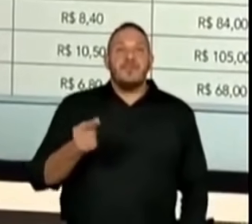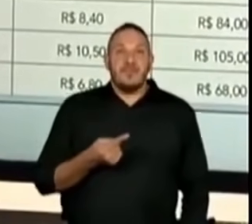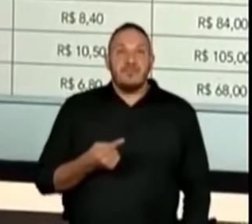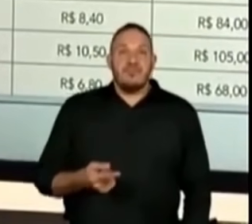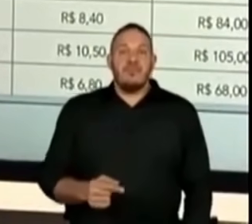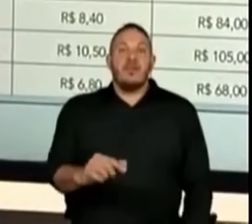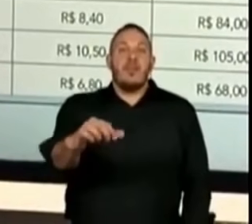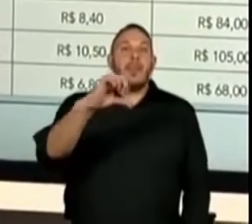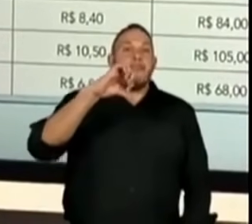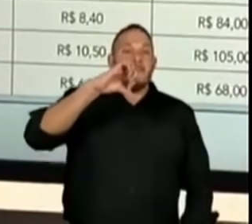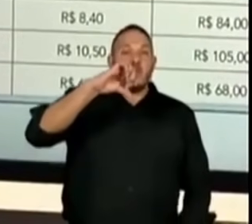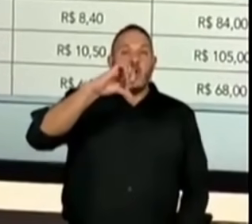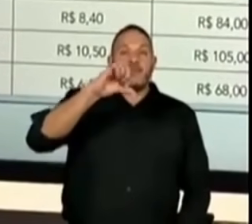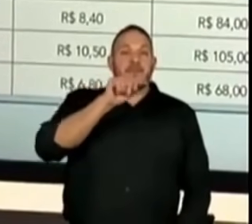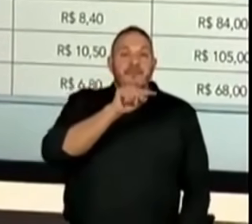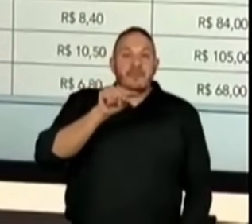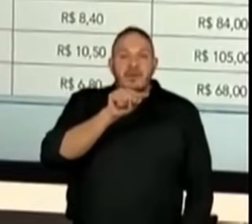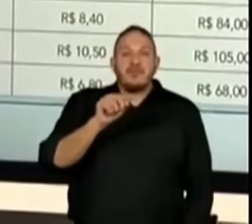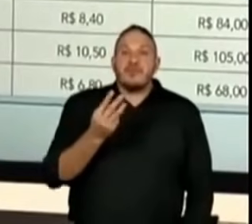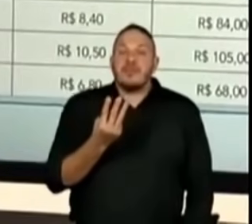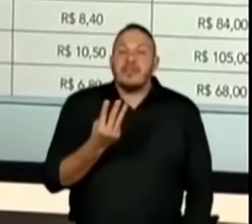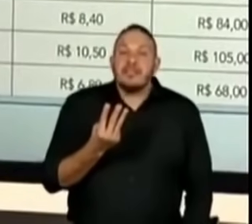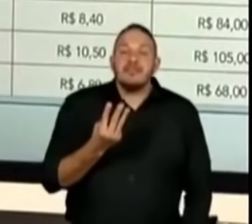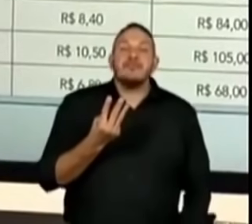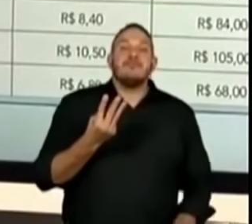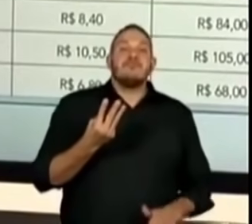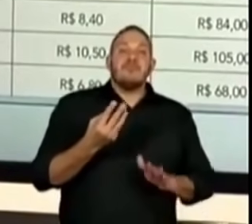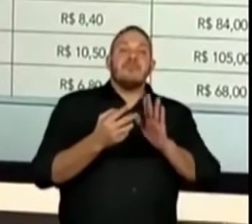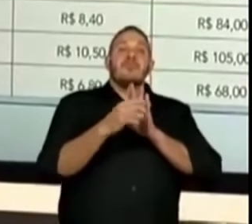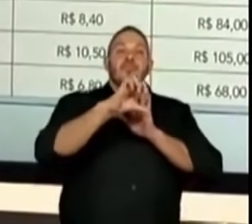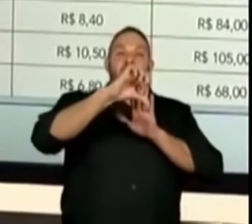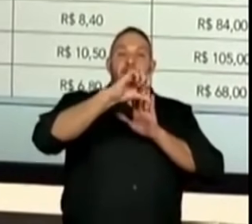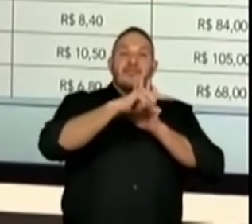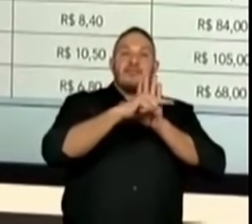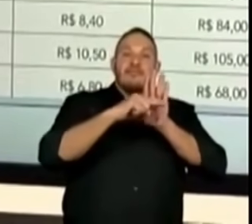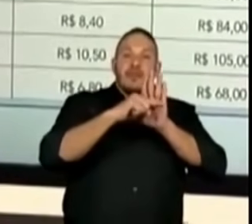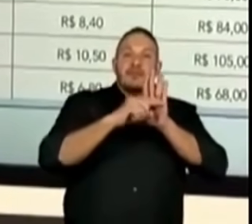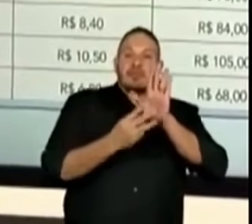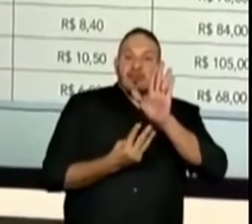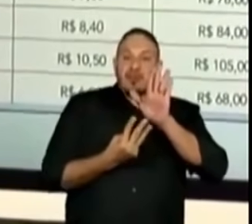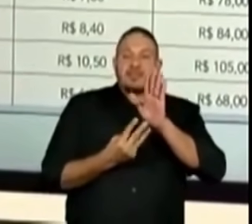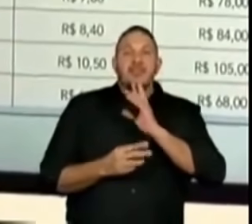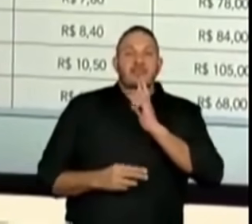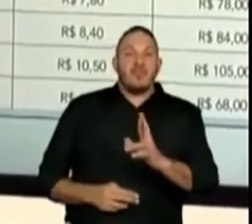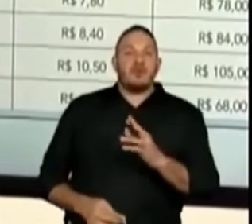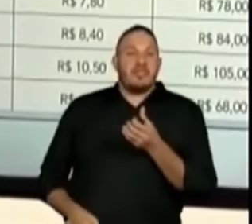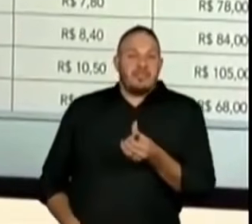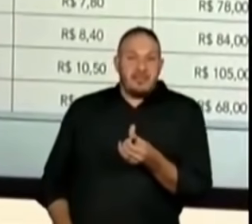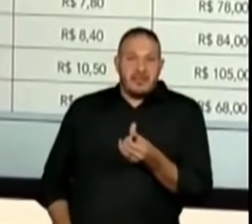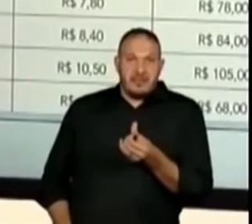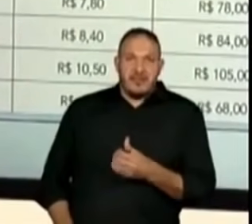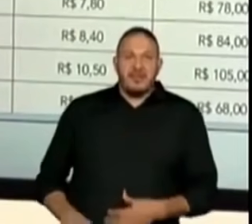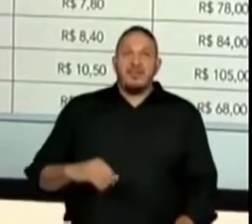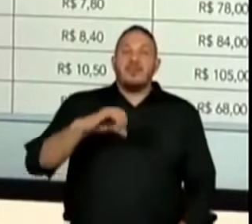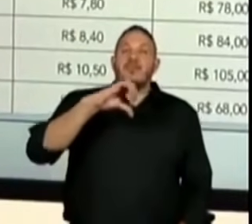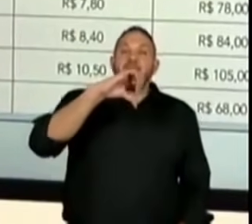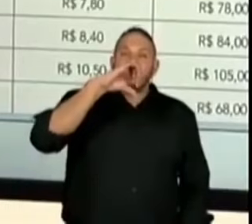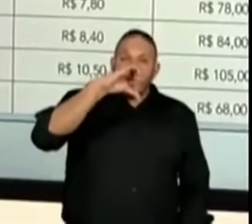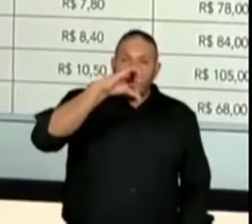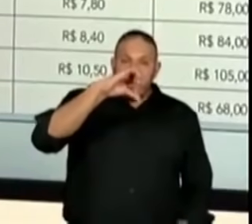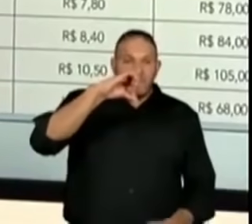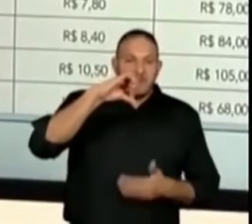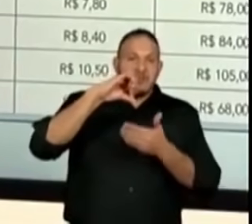5,9 menos 3, pessoal. 9 menos 3 igual a 6. 9,